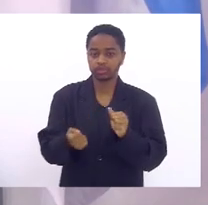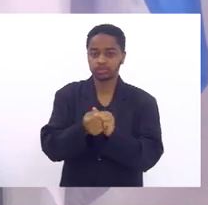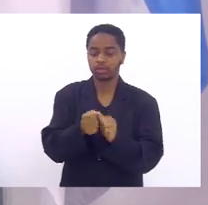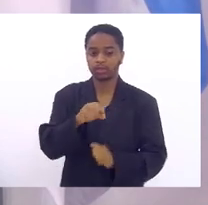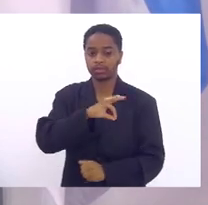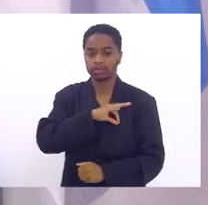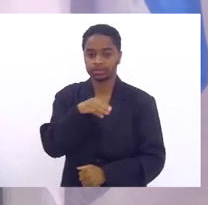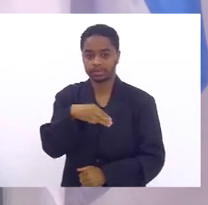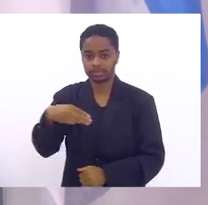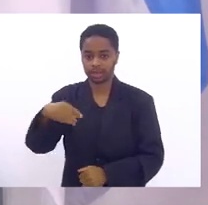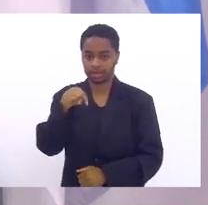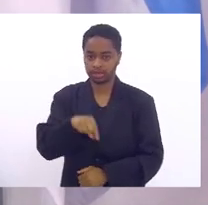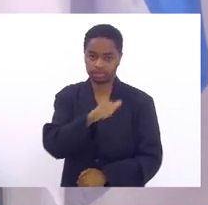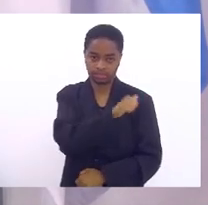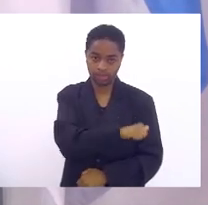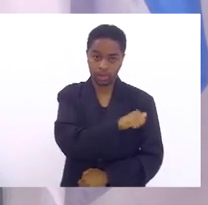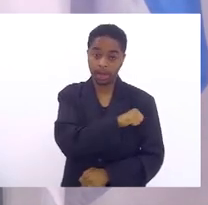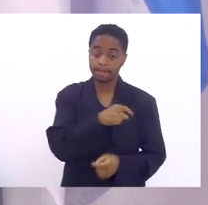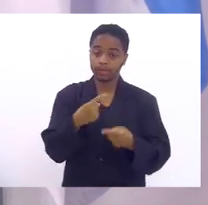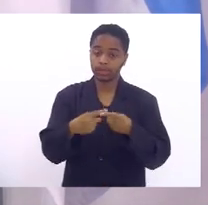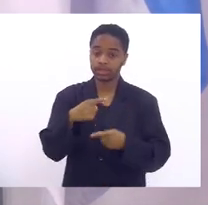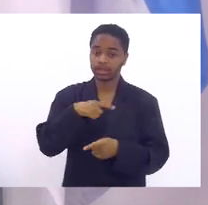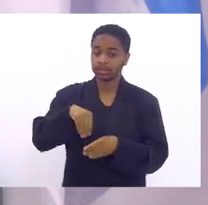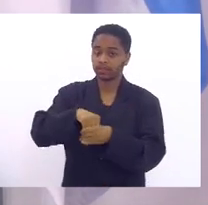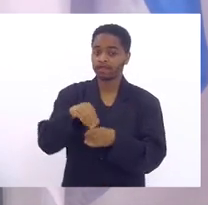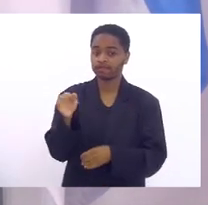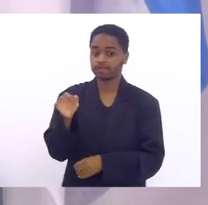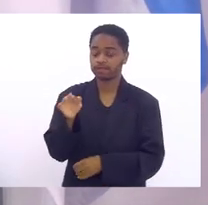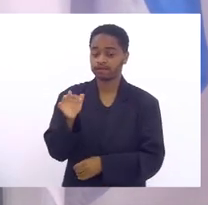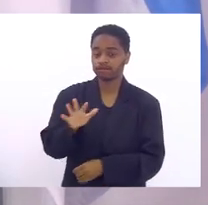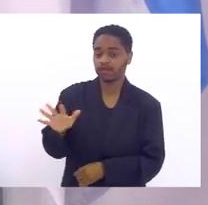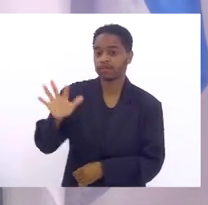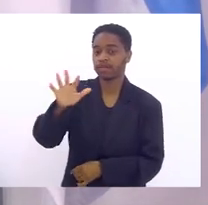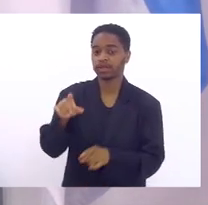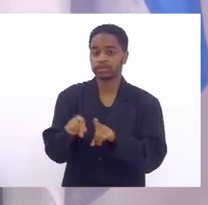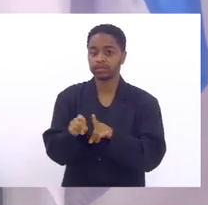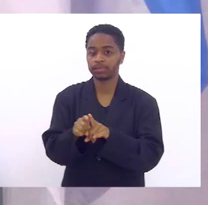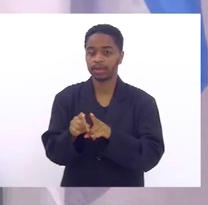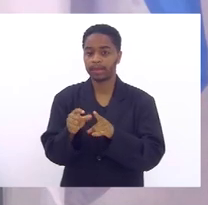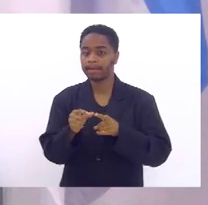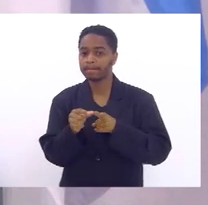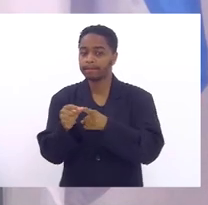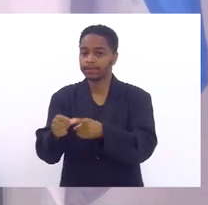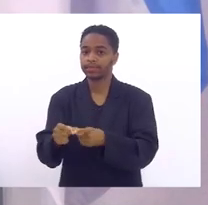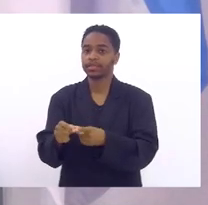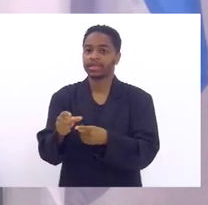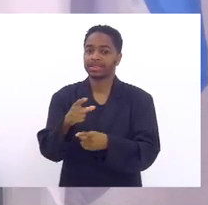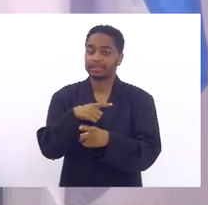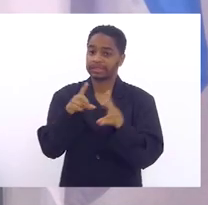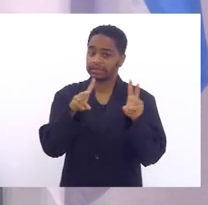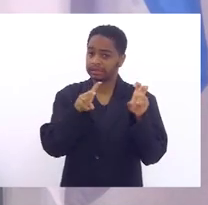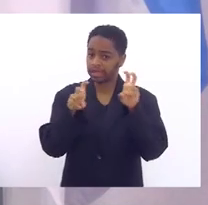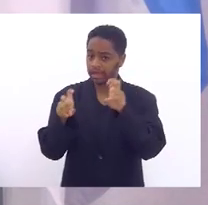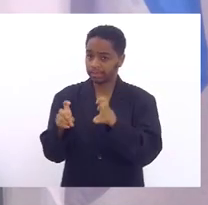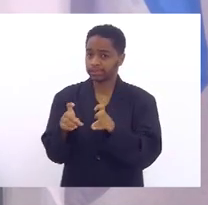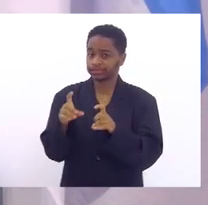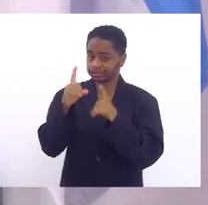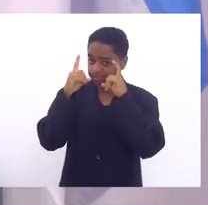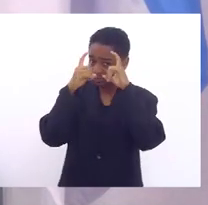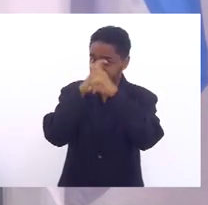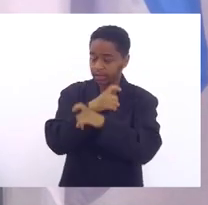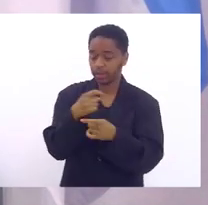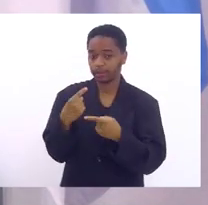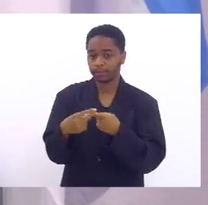justamente porque a gente tem nas favelas e periferias também uma situação extremamente delicada né Aonde a Patrulha